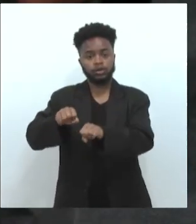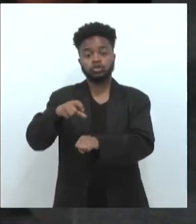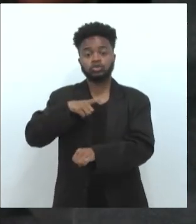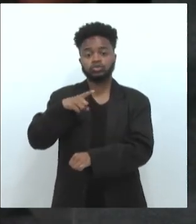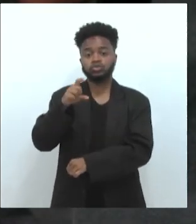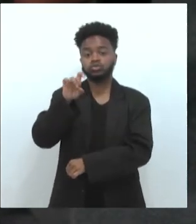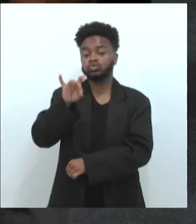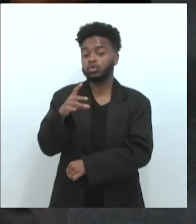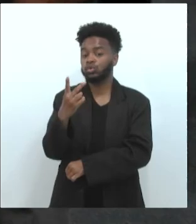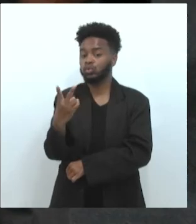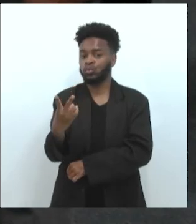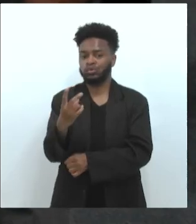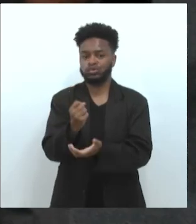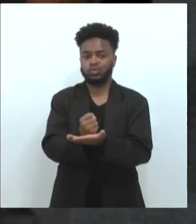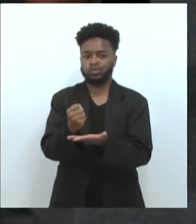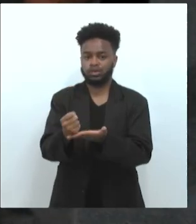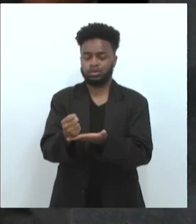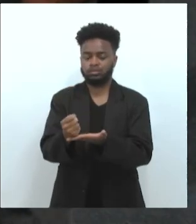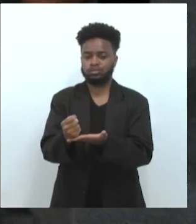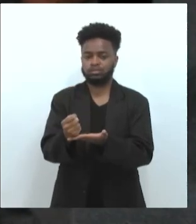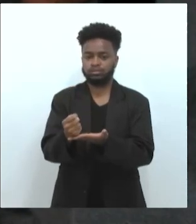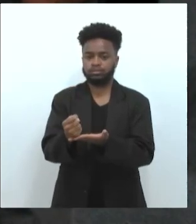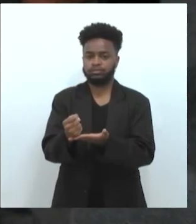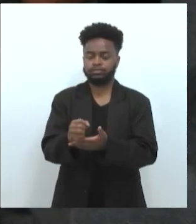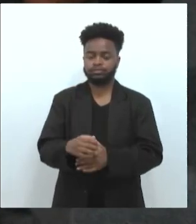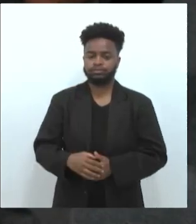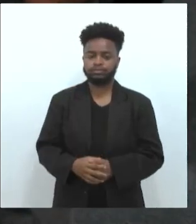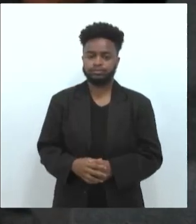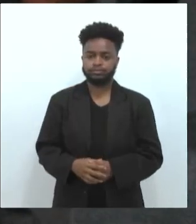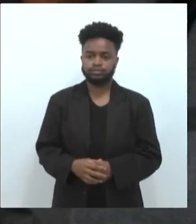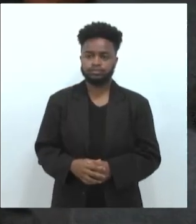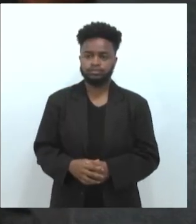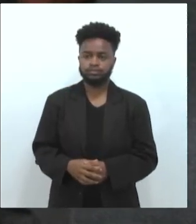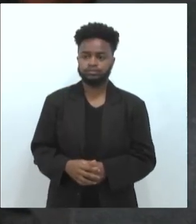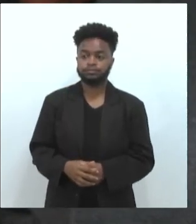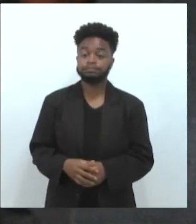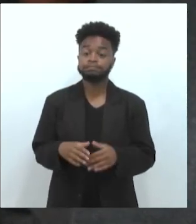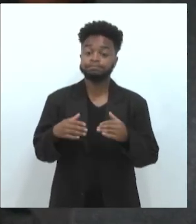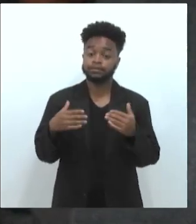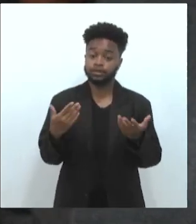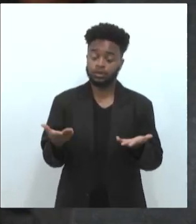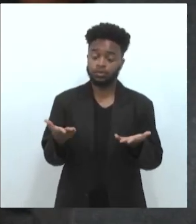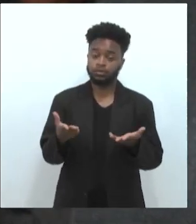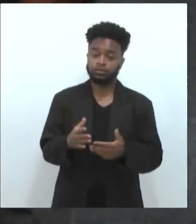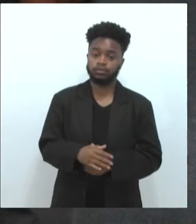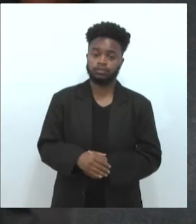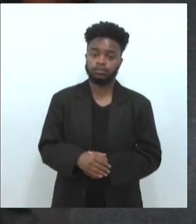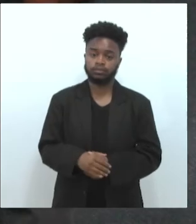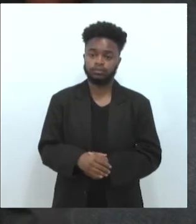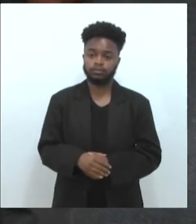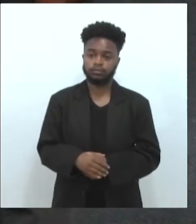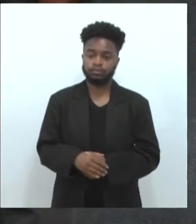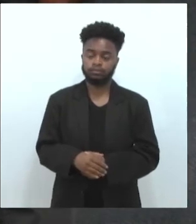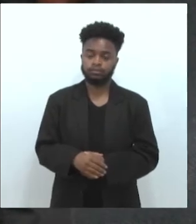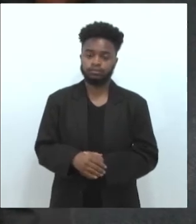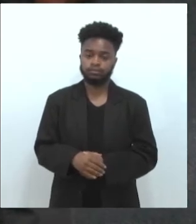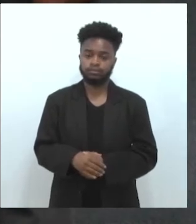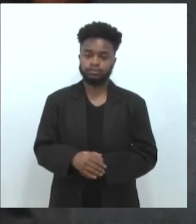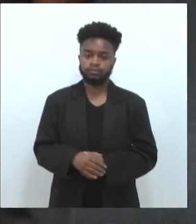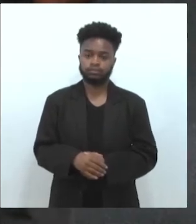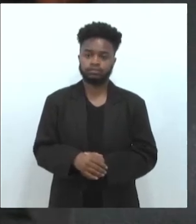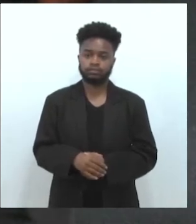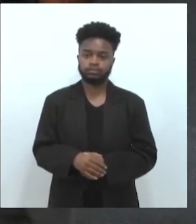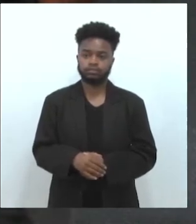prefeituras do estado contratam cooperativas de catadores. Então, as pessoas,